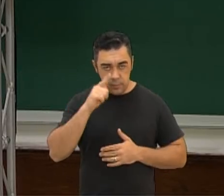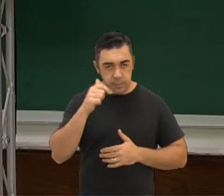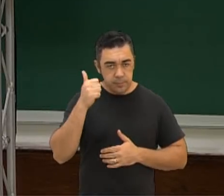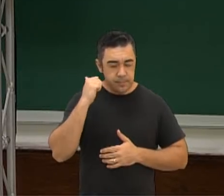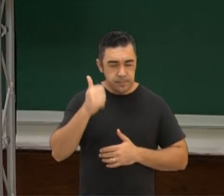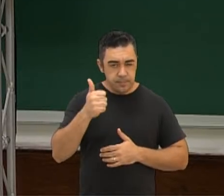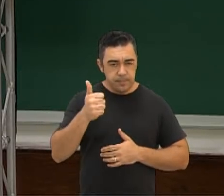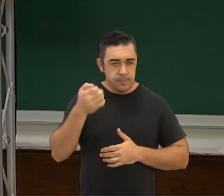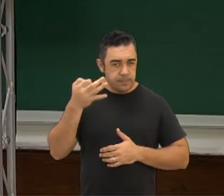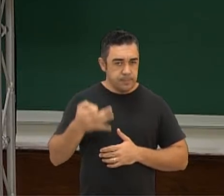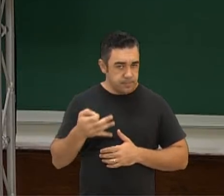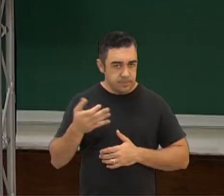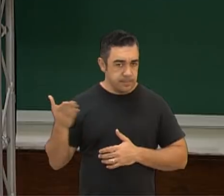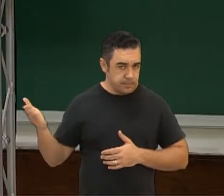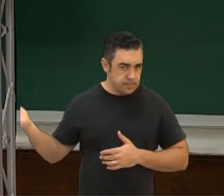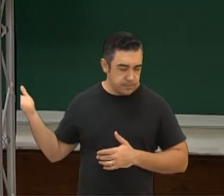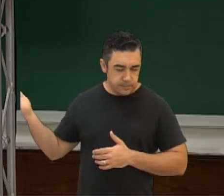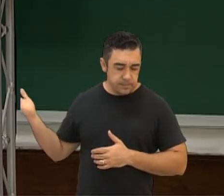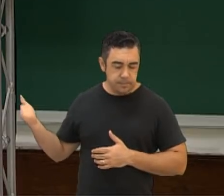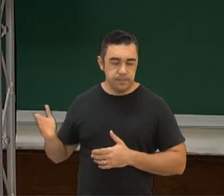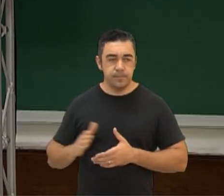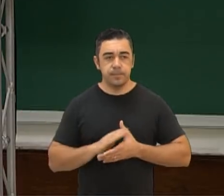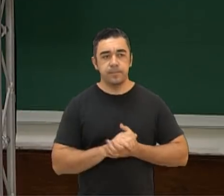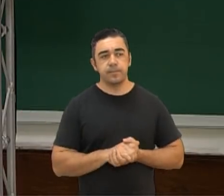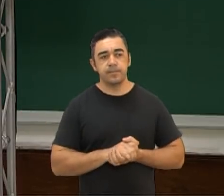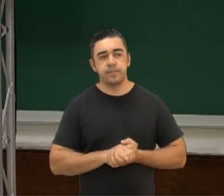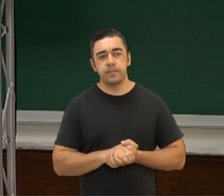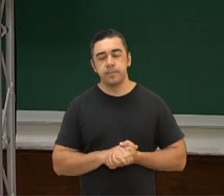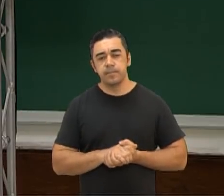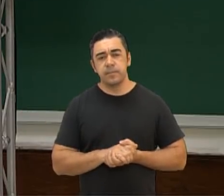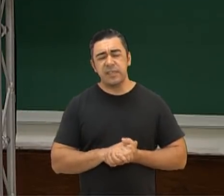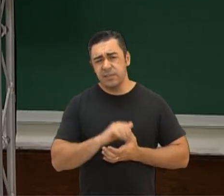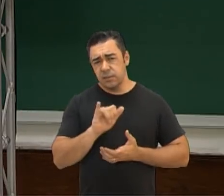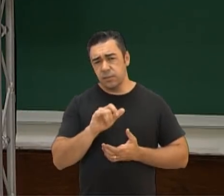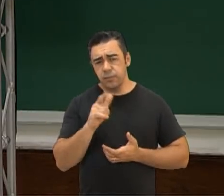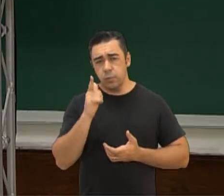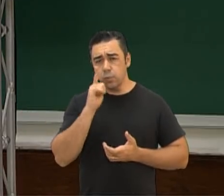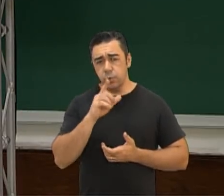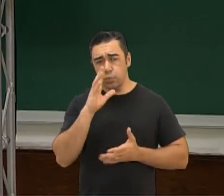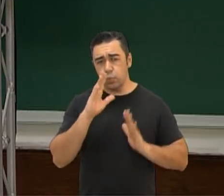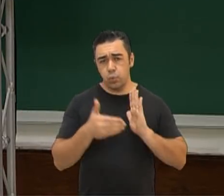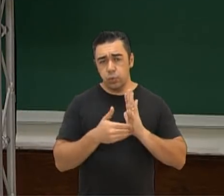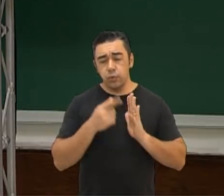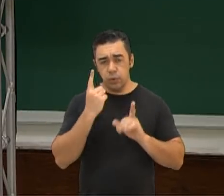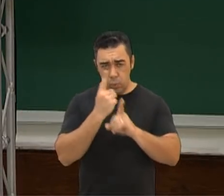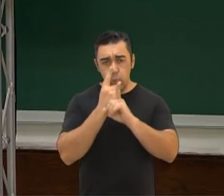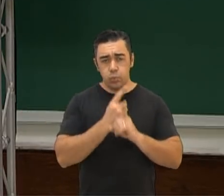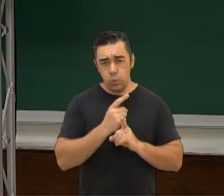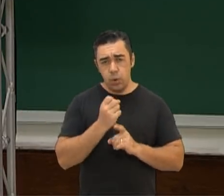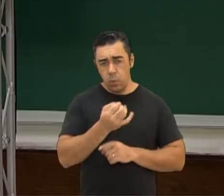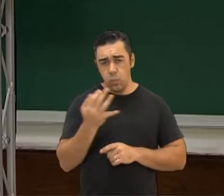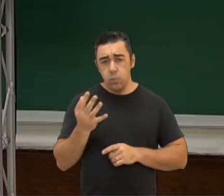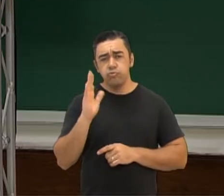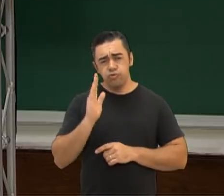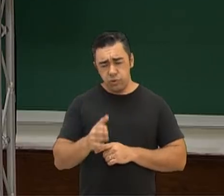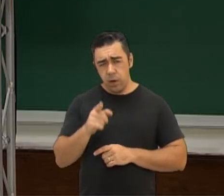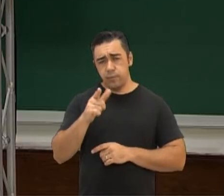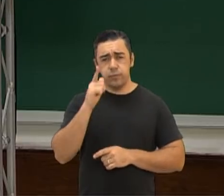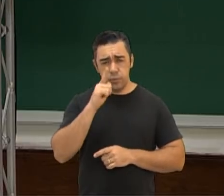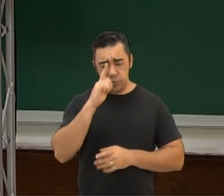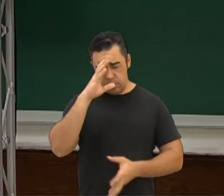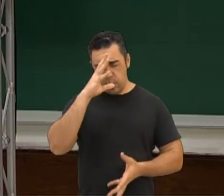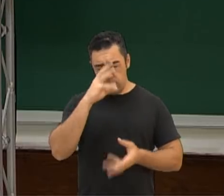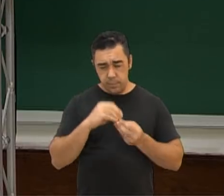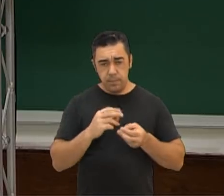ali acertar quase todo o exercício, né? Quem não colocou todos, colocou alguns, mesmo assim já conseguiu